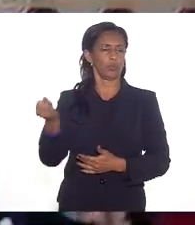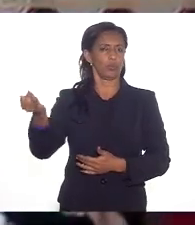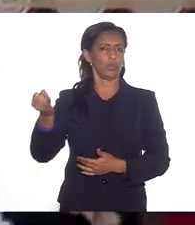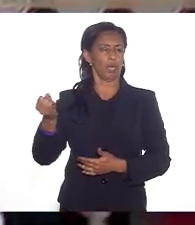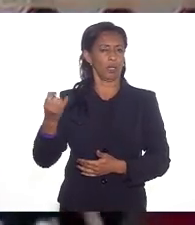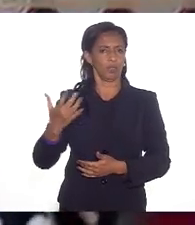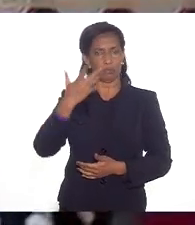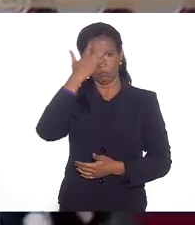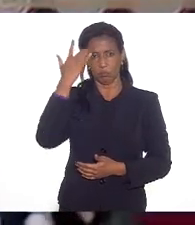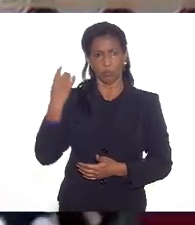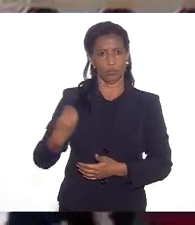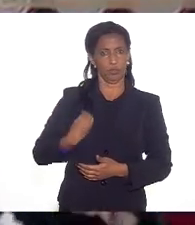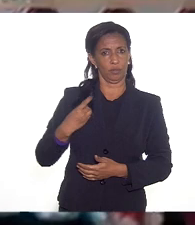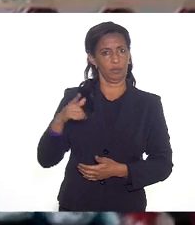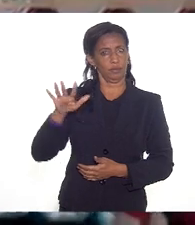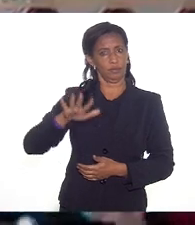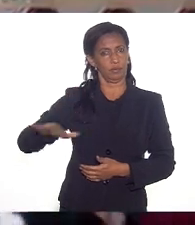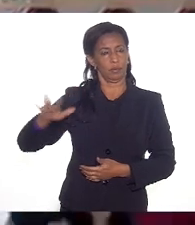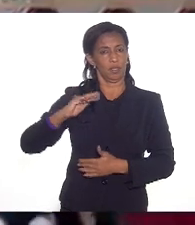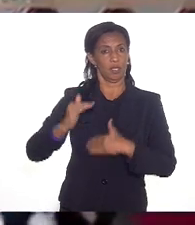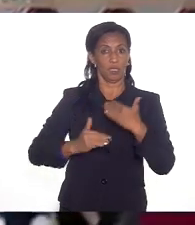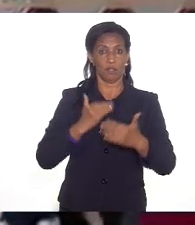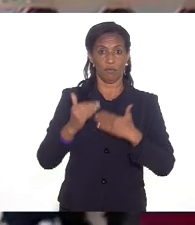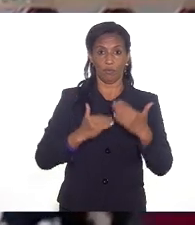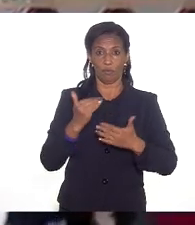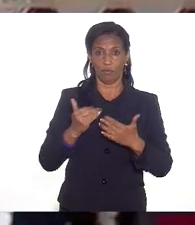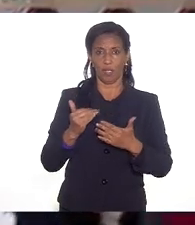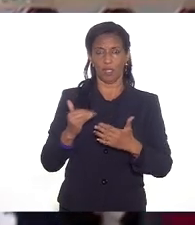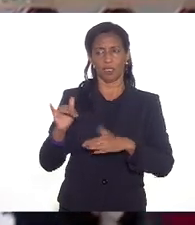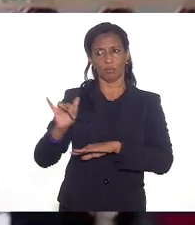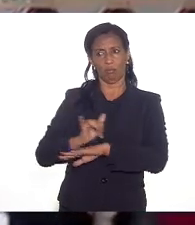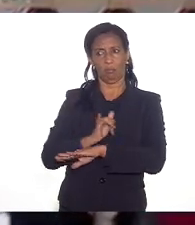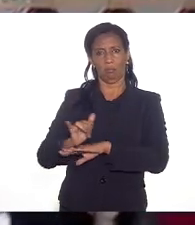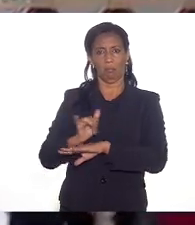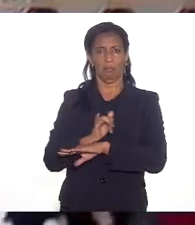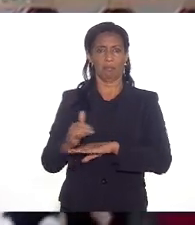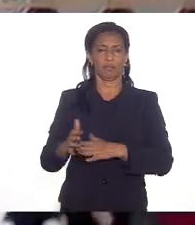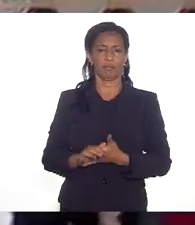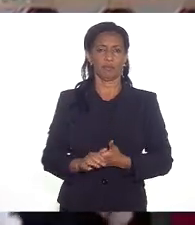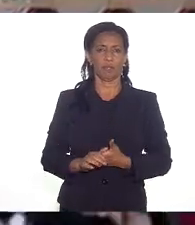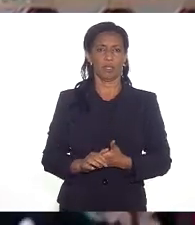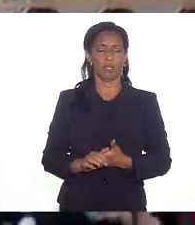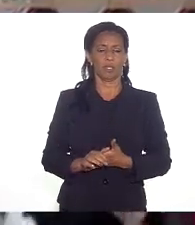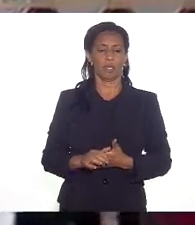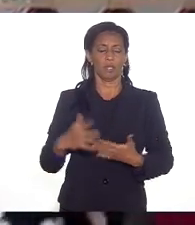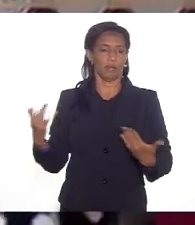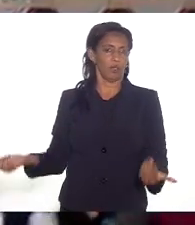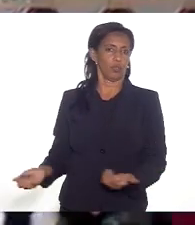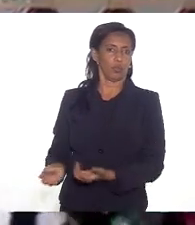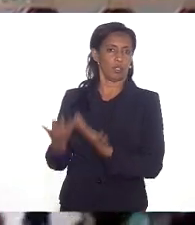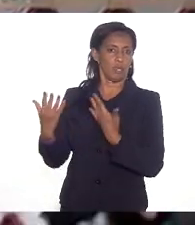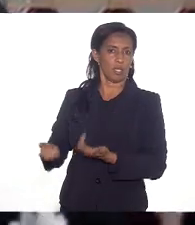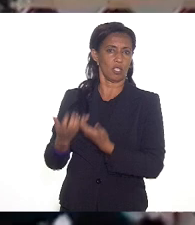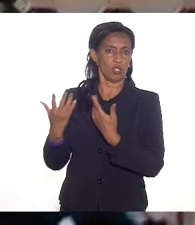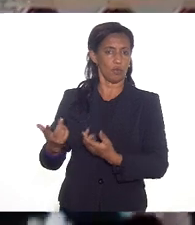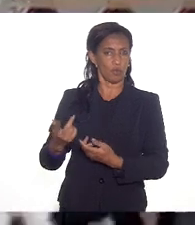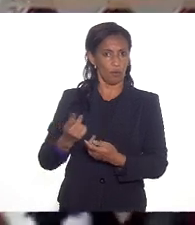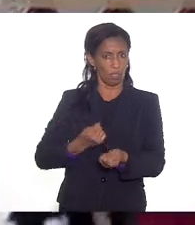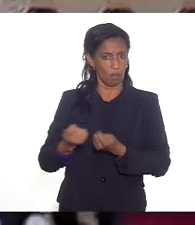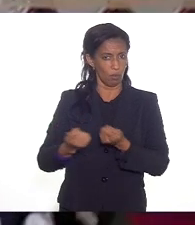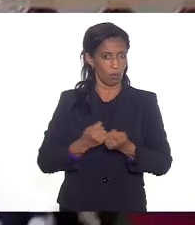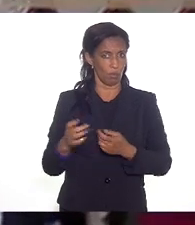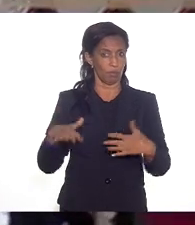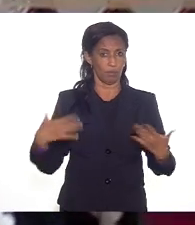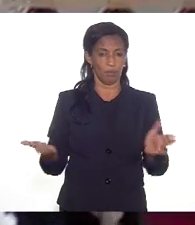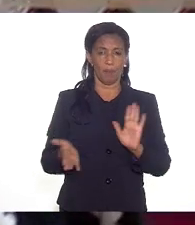moradores e moradoras desenvolverem as suas habilidades e suas criatividades através do incentivo econômico sendo assim